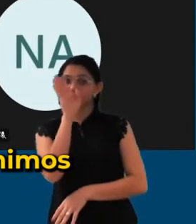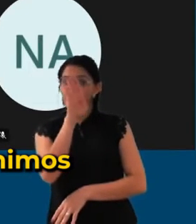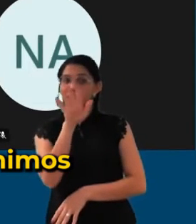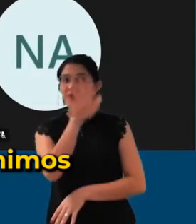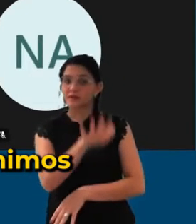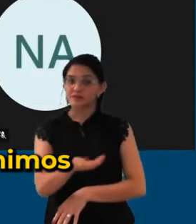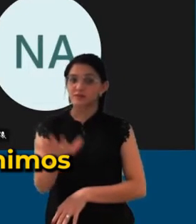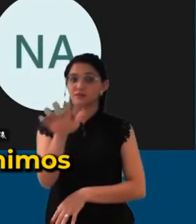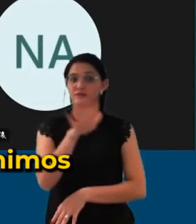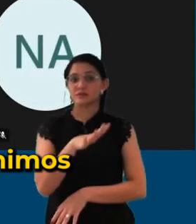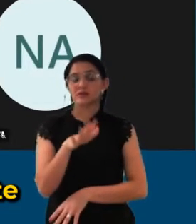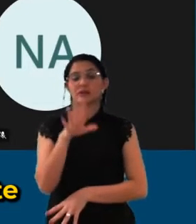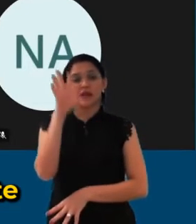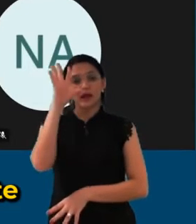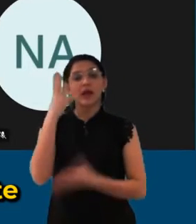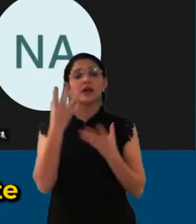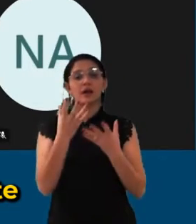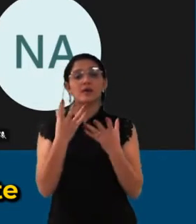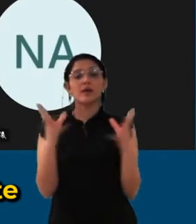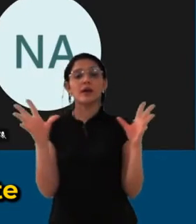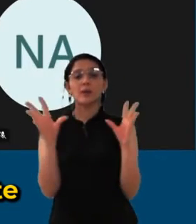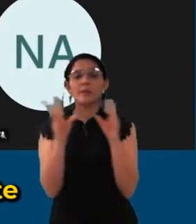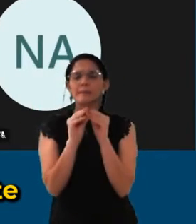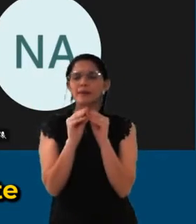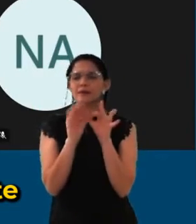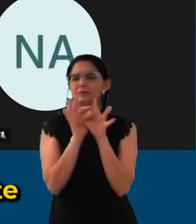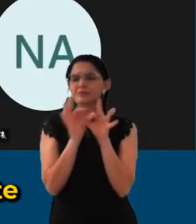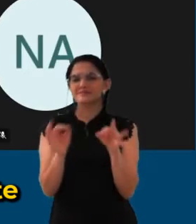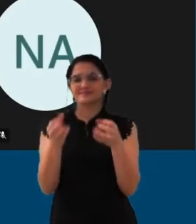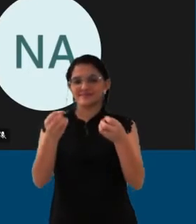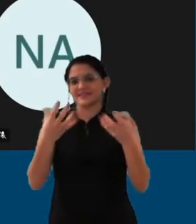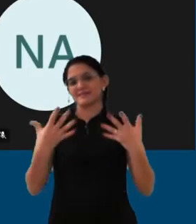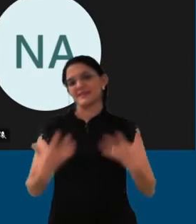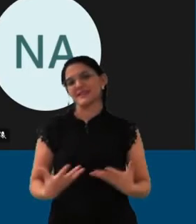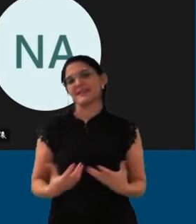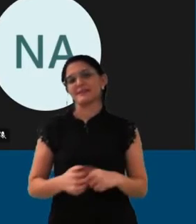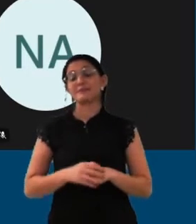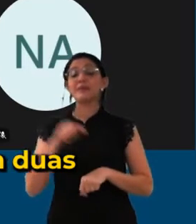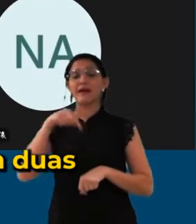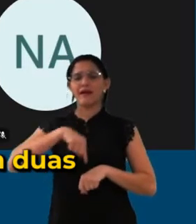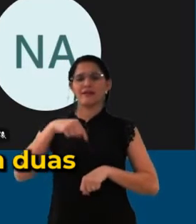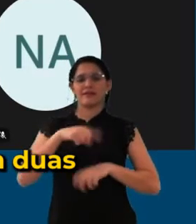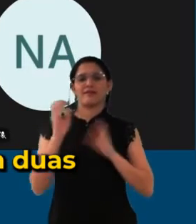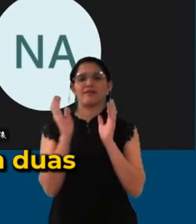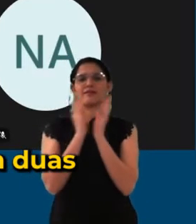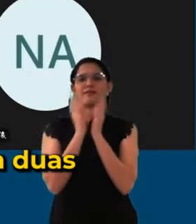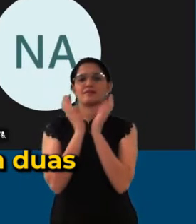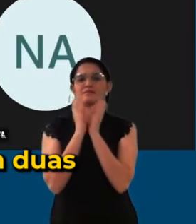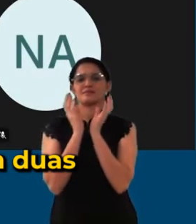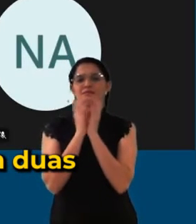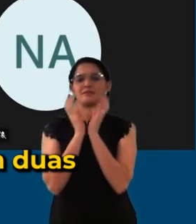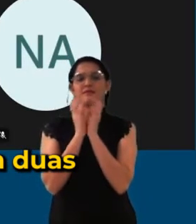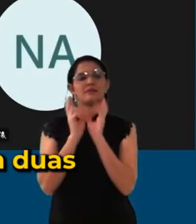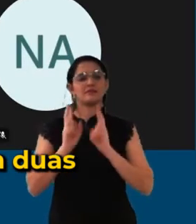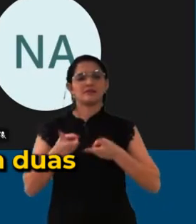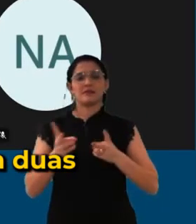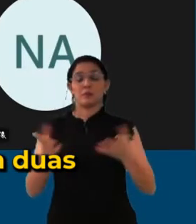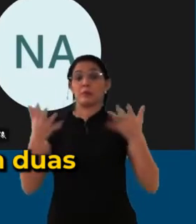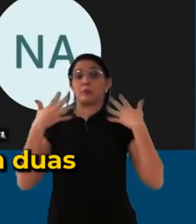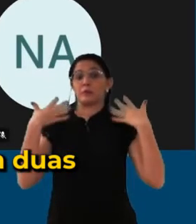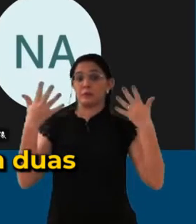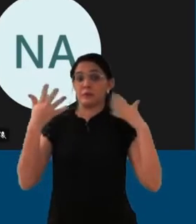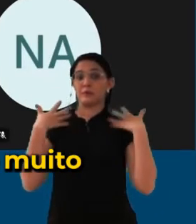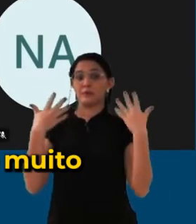fazer mínimos esclarecimentos. O primeiro é que Recife sempre é quente, né? A gente costuma dizer aqui que vivemos em